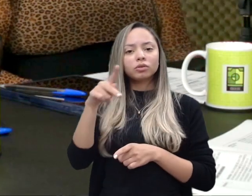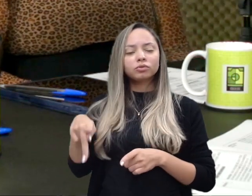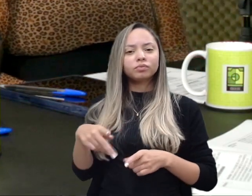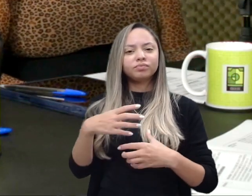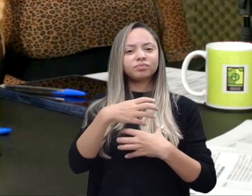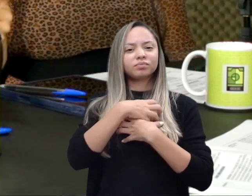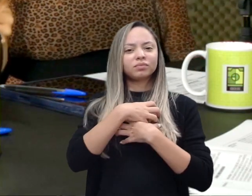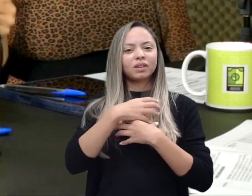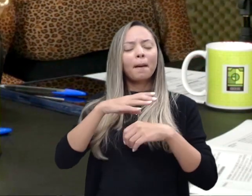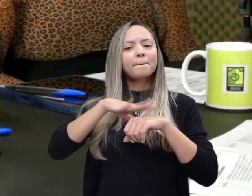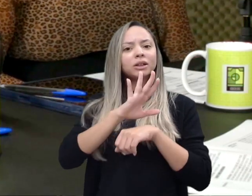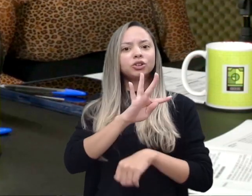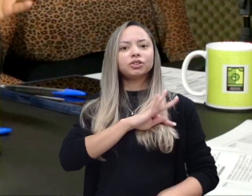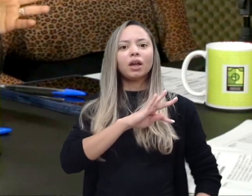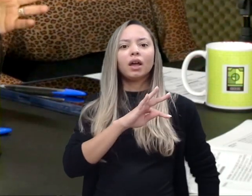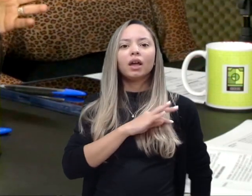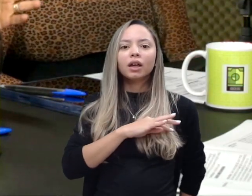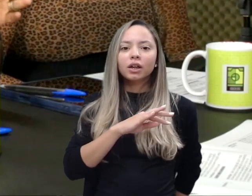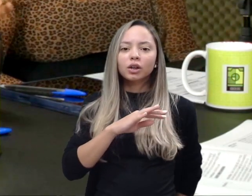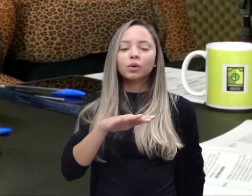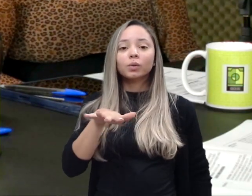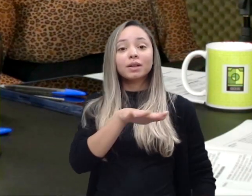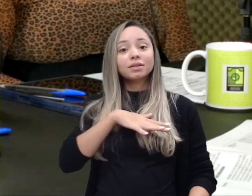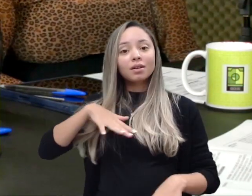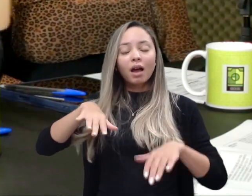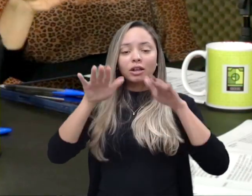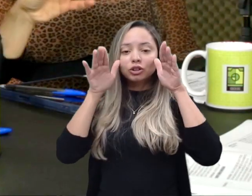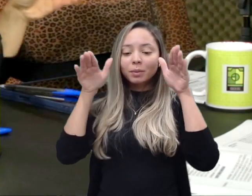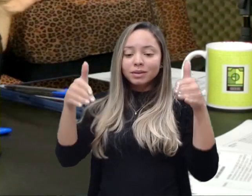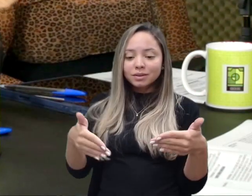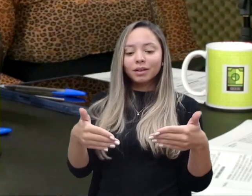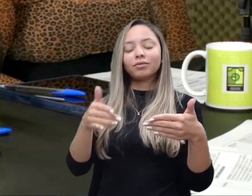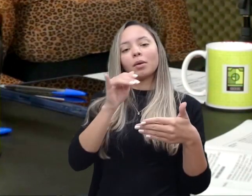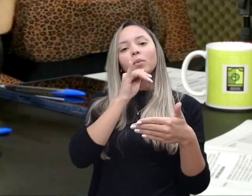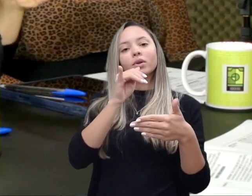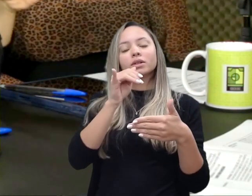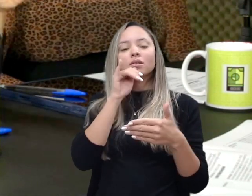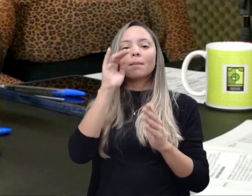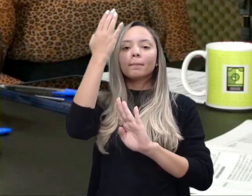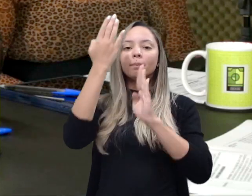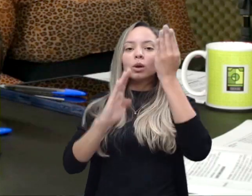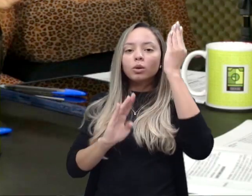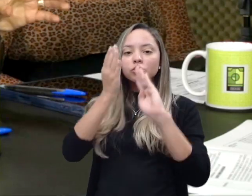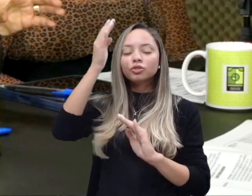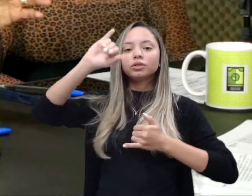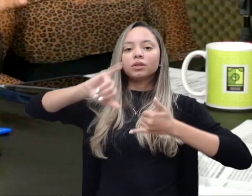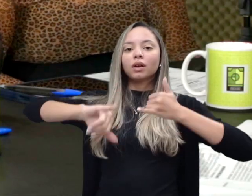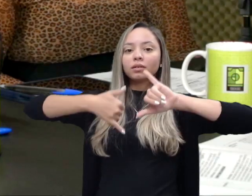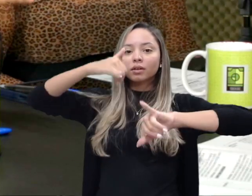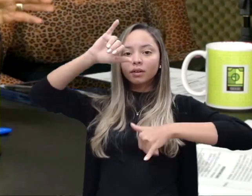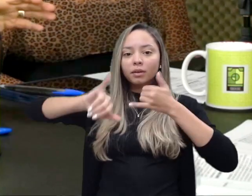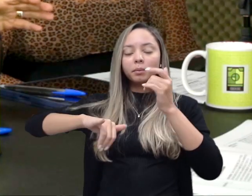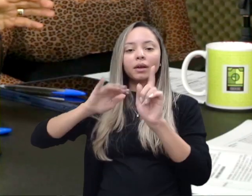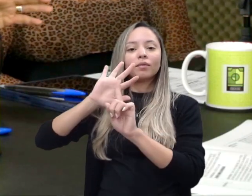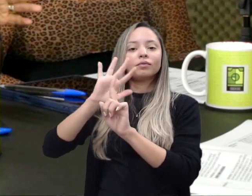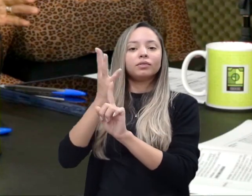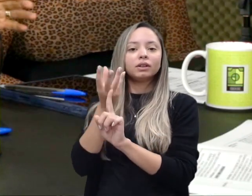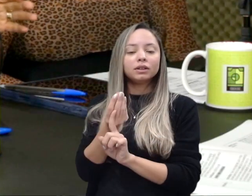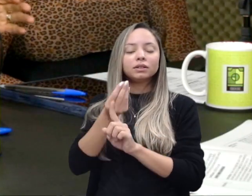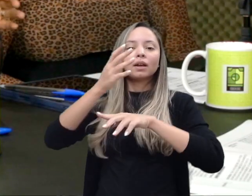professores um pouco mais técnicos naquela área específica, então, na biologia, na química, na física, na